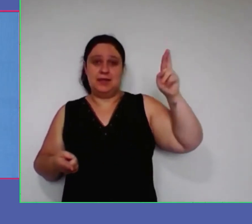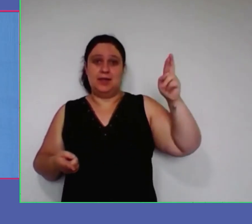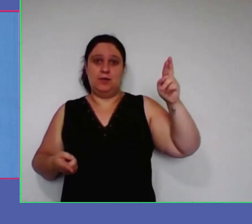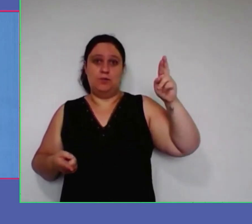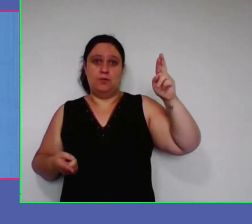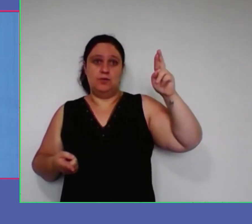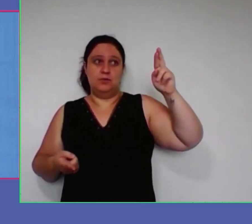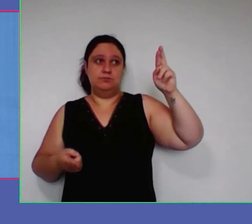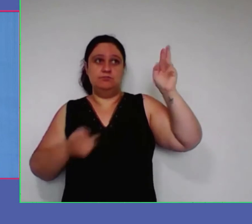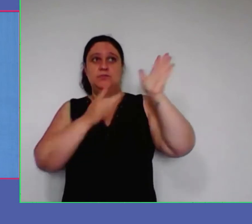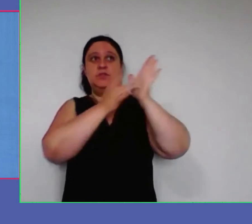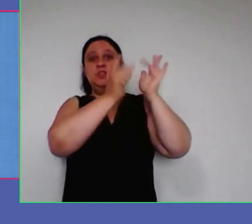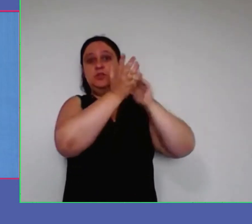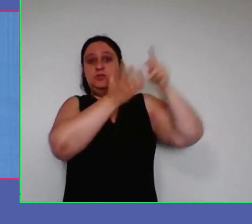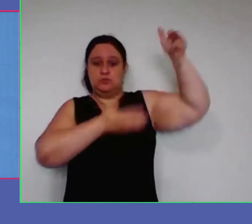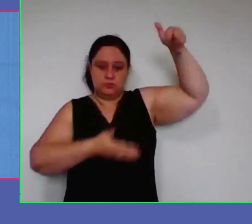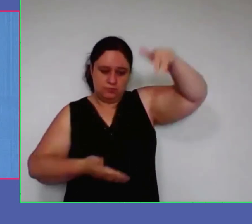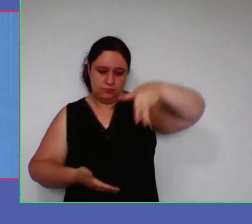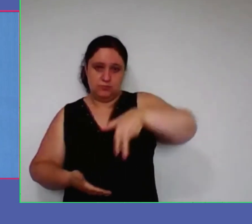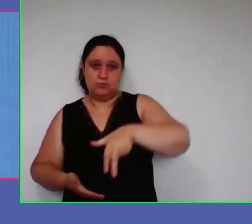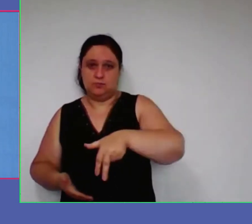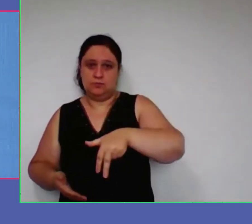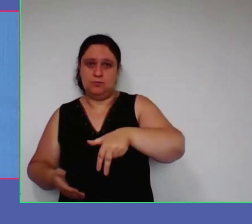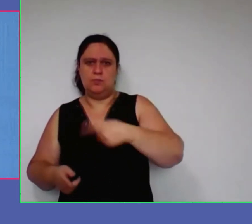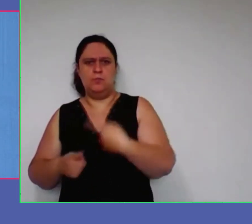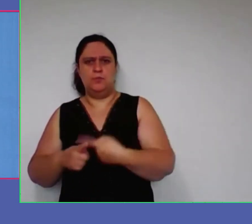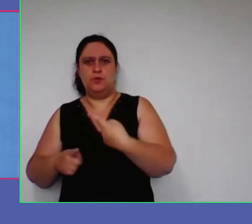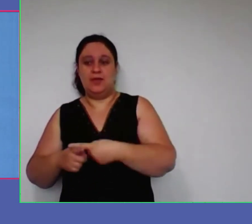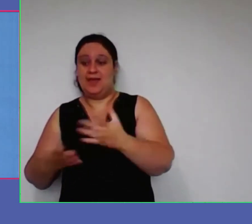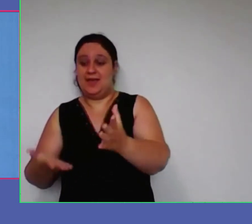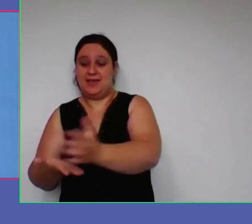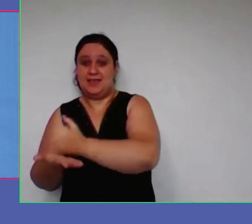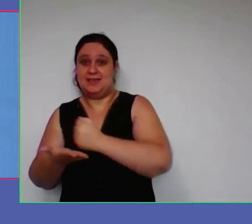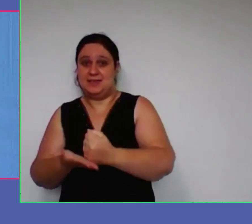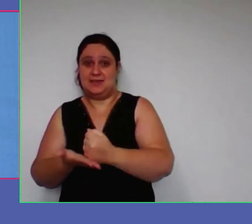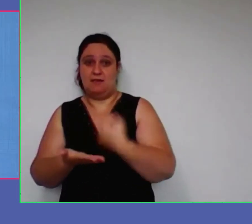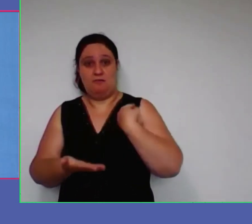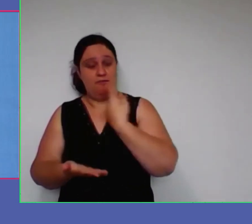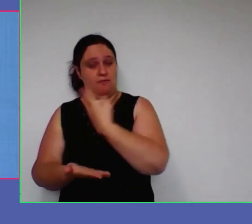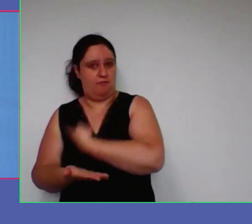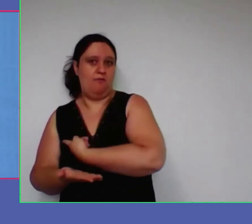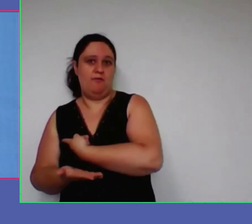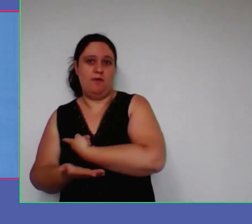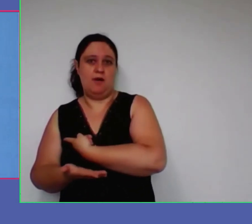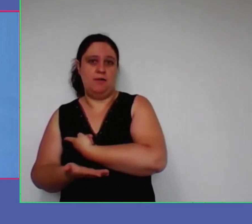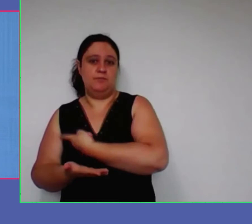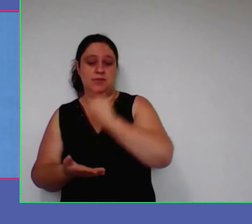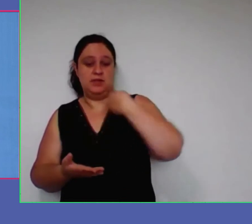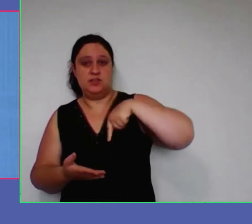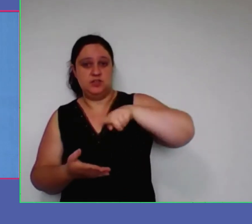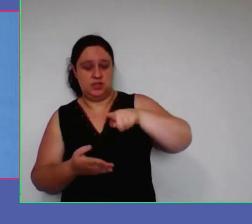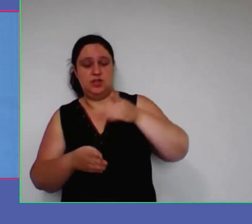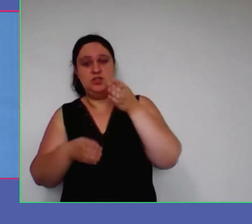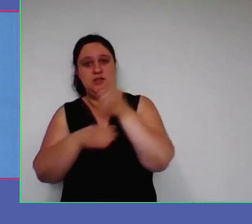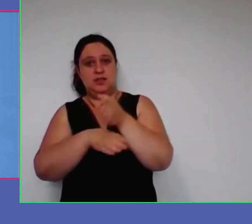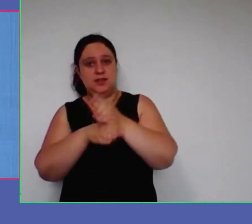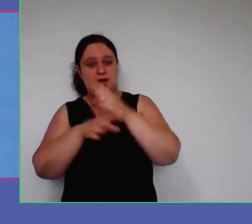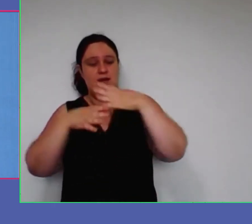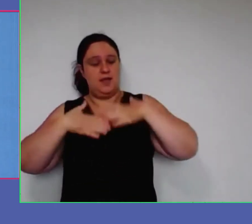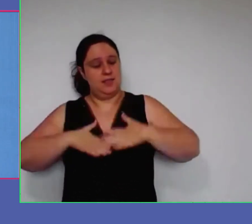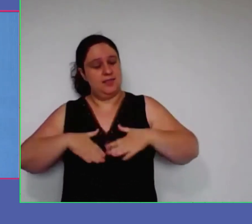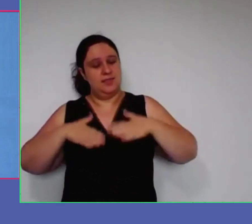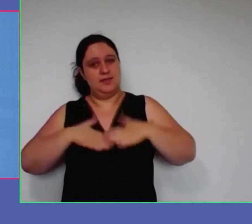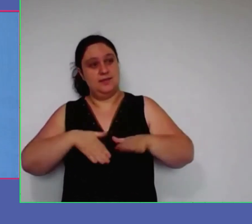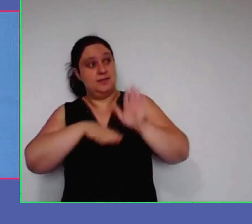para nos resgatar, para nos fazer entrar no descanso e cooperar com Ele e continuar